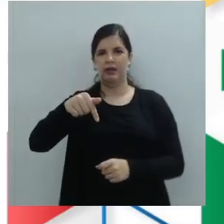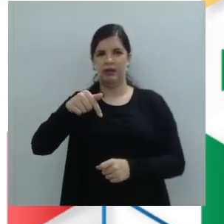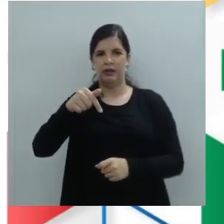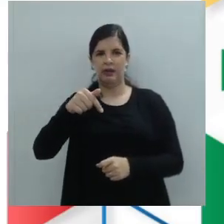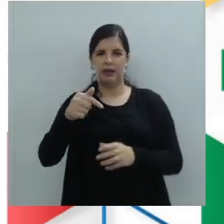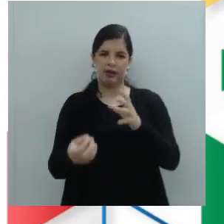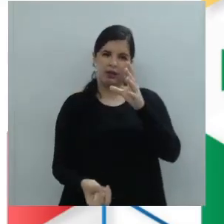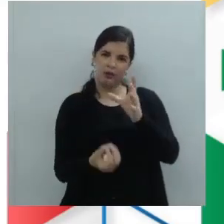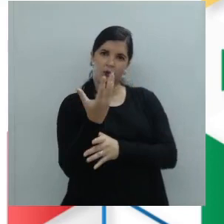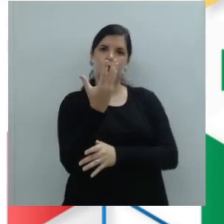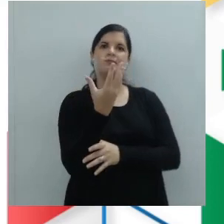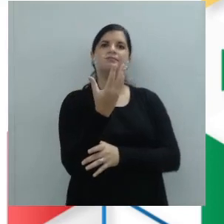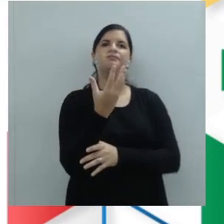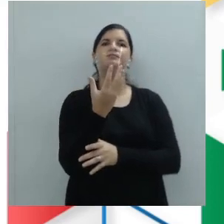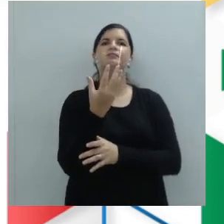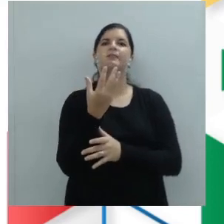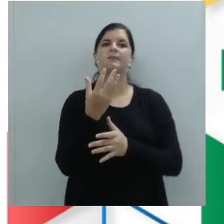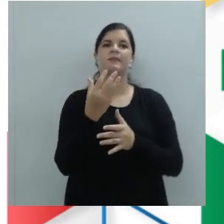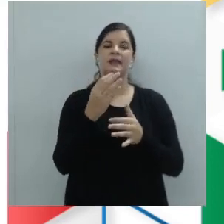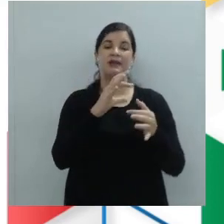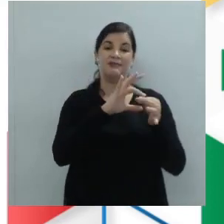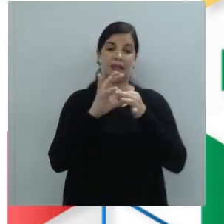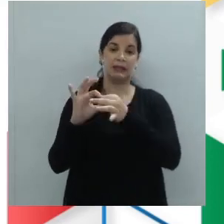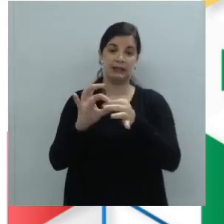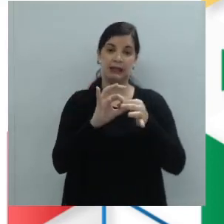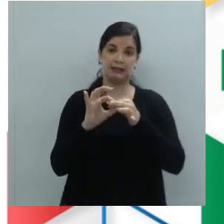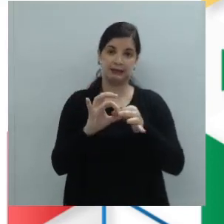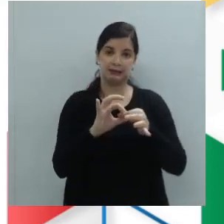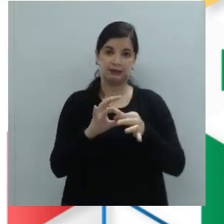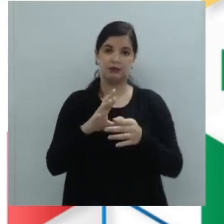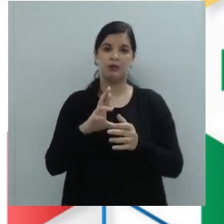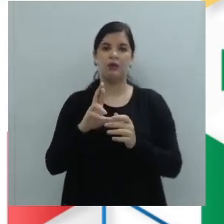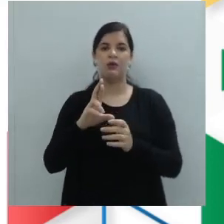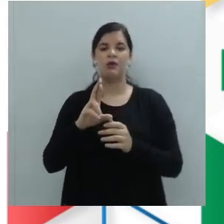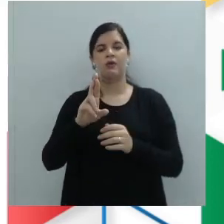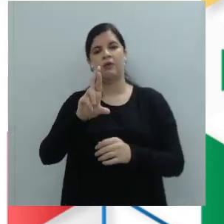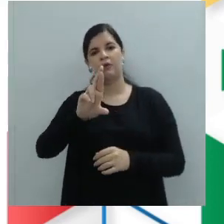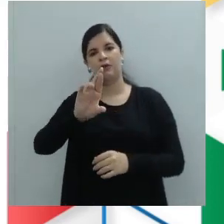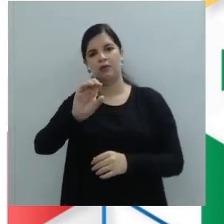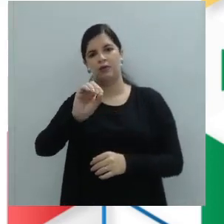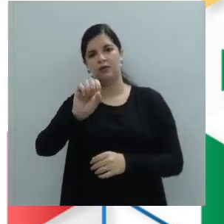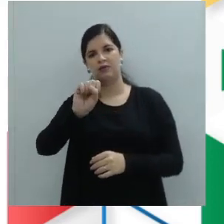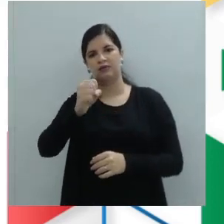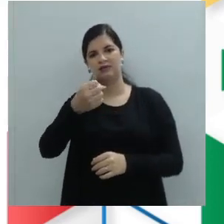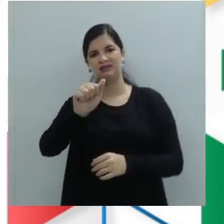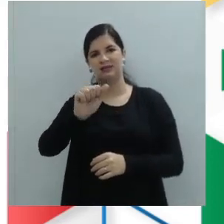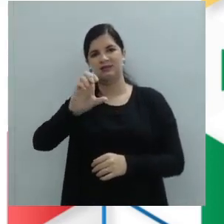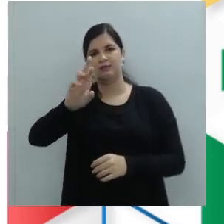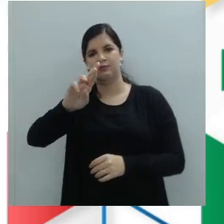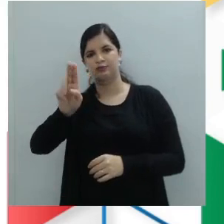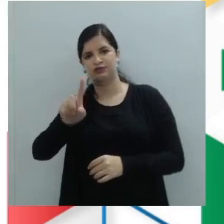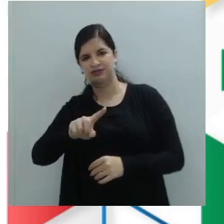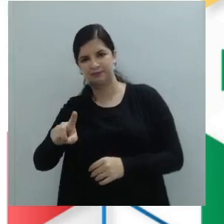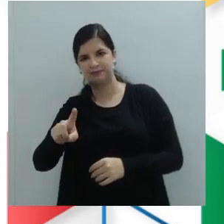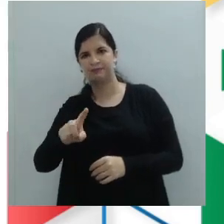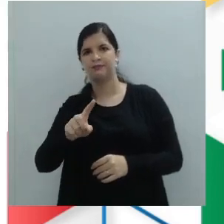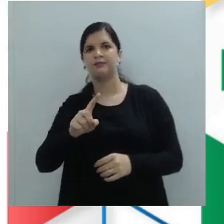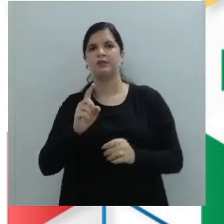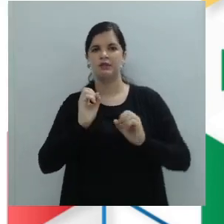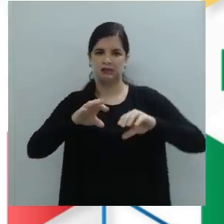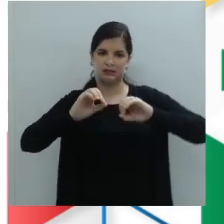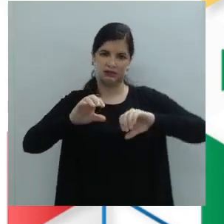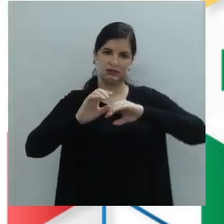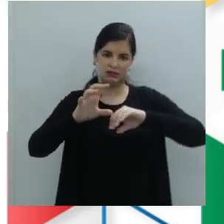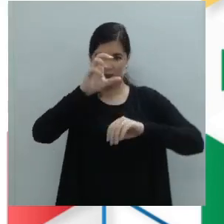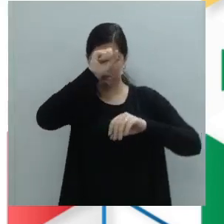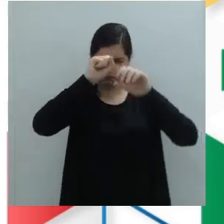teria fundado o quê? A Fraternidade da Rosa Cruz, de acordo com os ensinamentos obtidos pelos